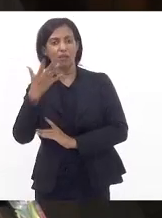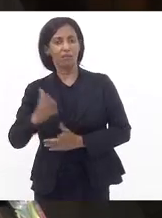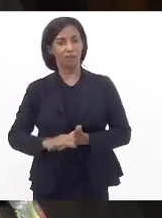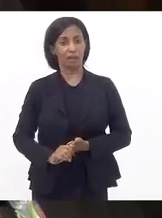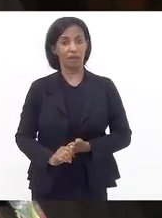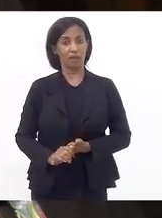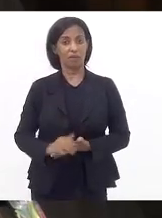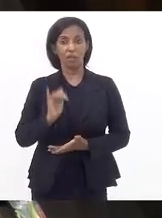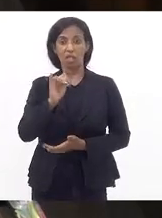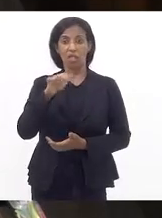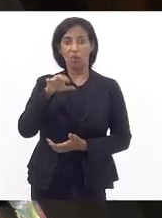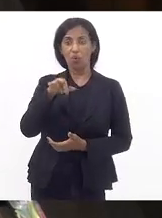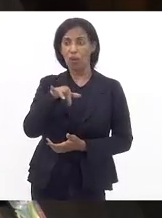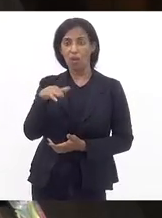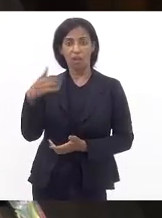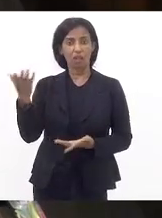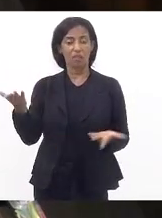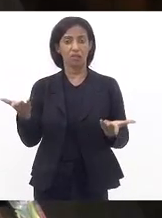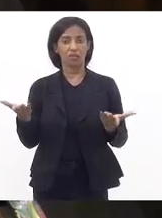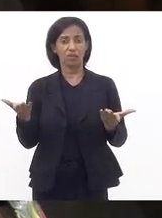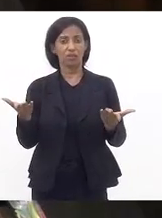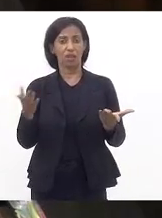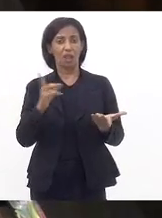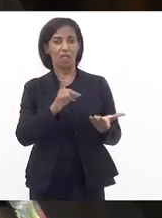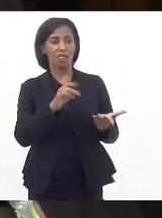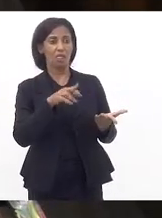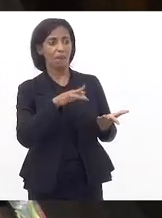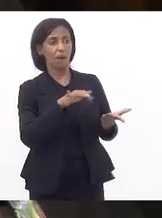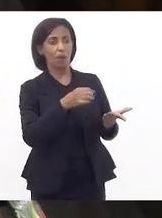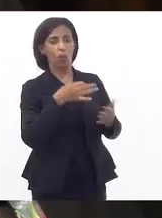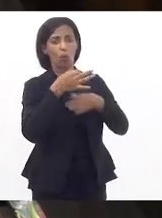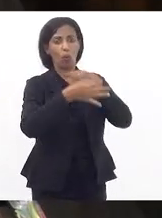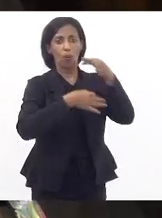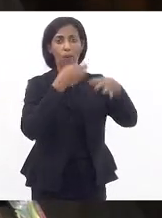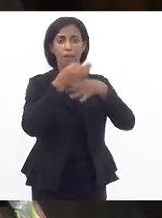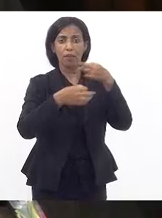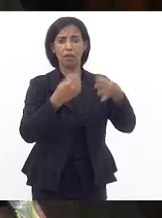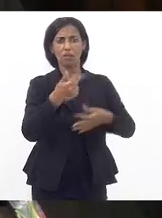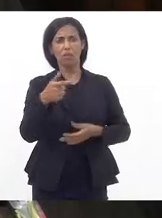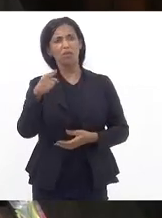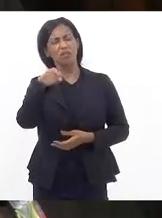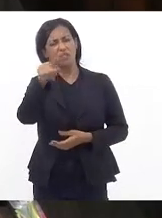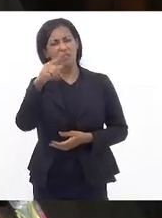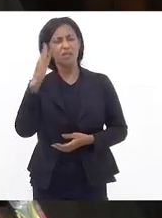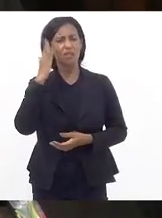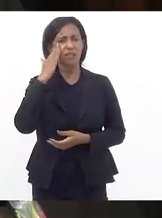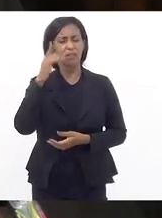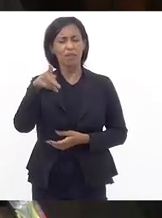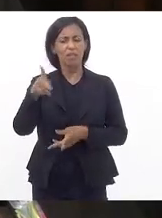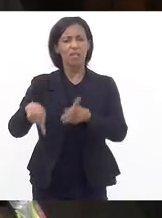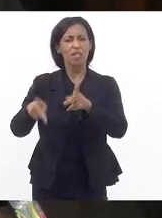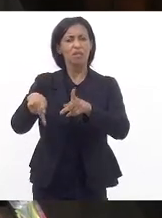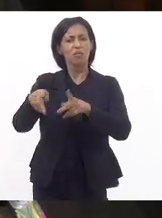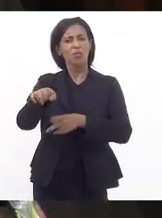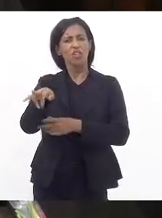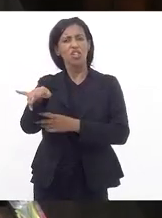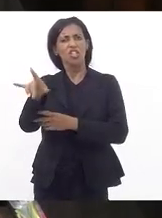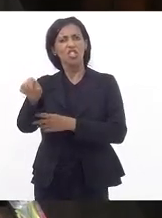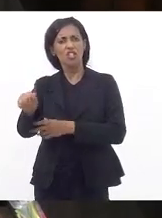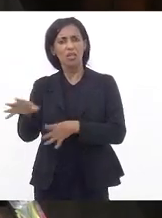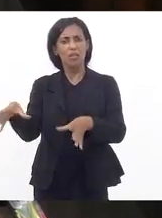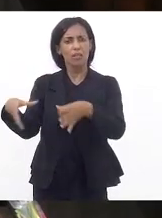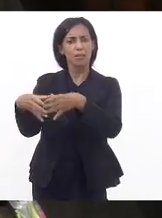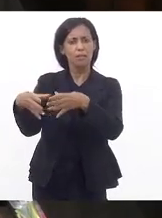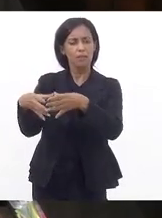são incoerentes são de vagos vocês sabiam que esse povinho da esquerda